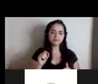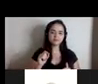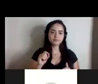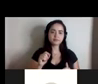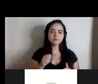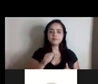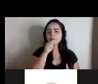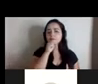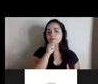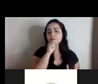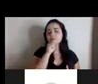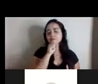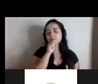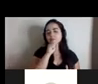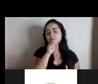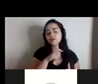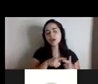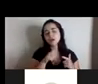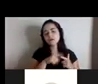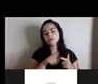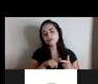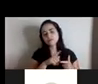esses antigos e velhos dilemas?